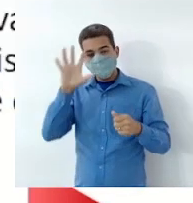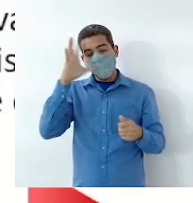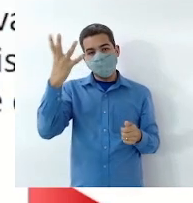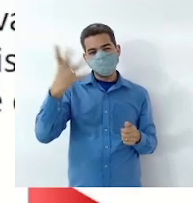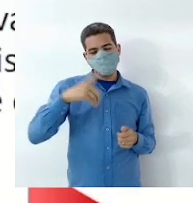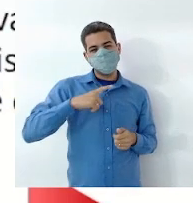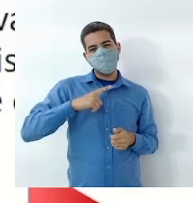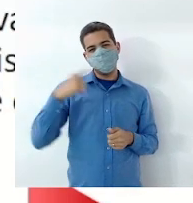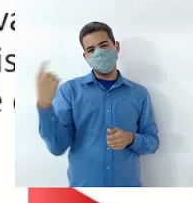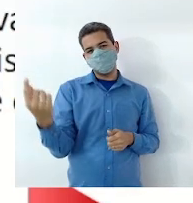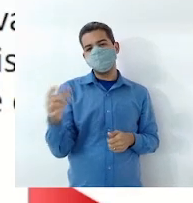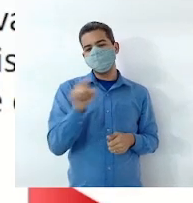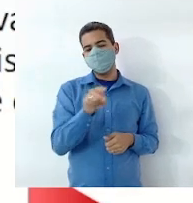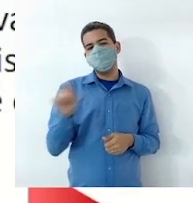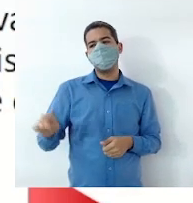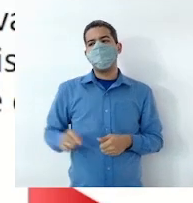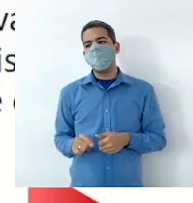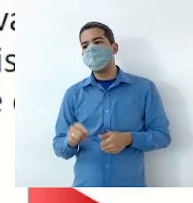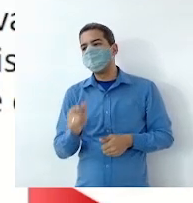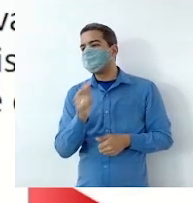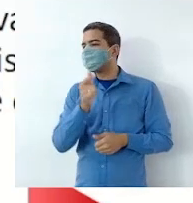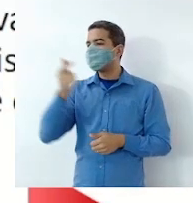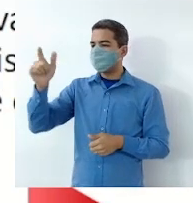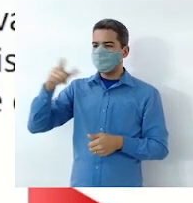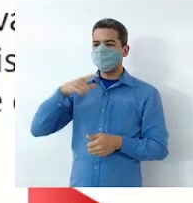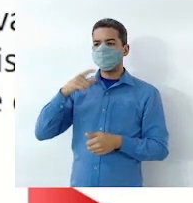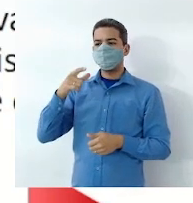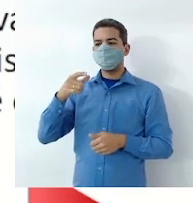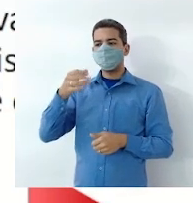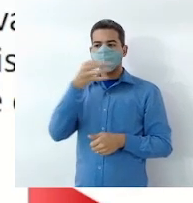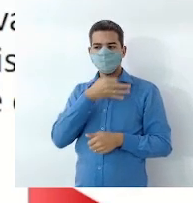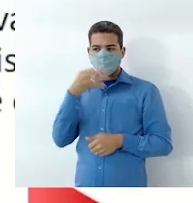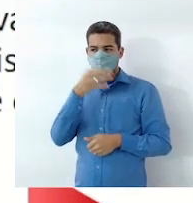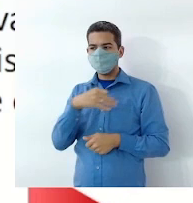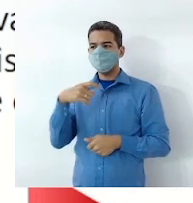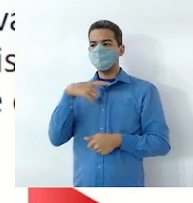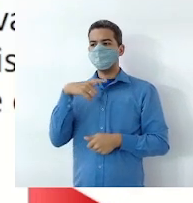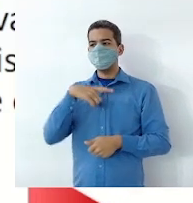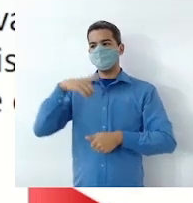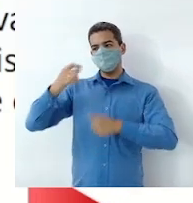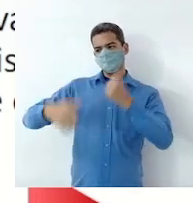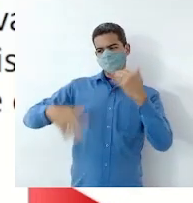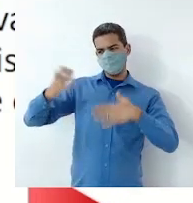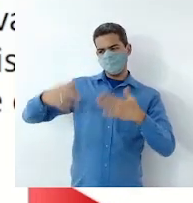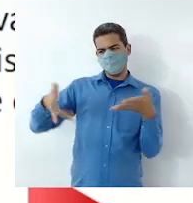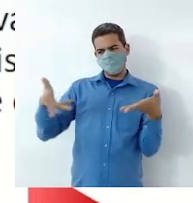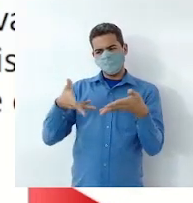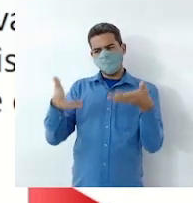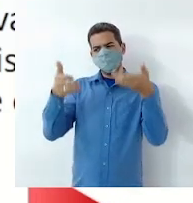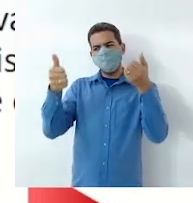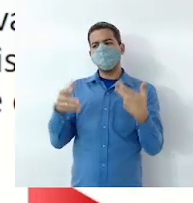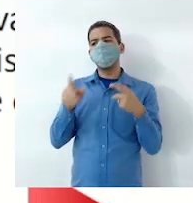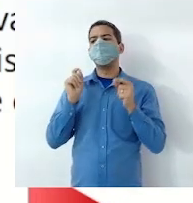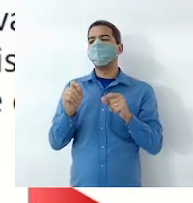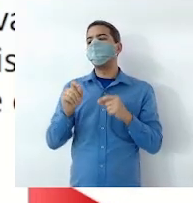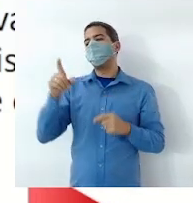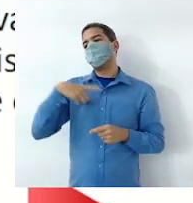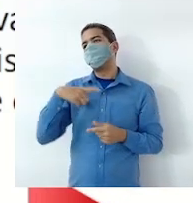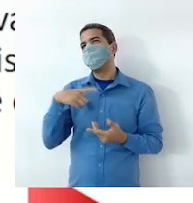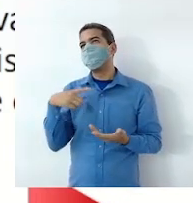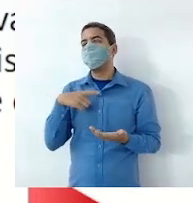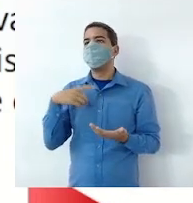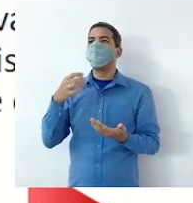né? Outros elementos da narrativa que a gente vai se debruçar um pouco mais hoje é sobre o narrador,